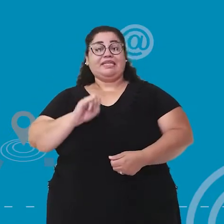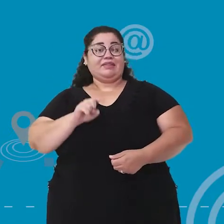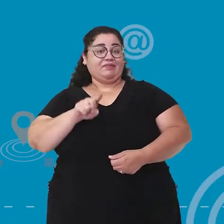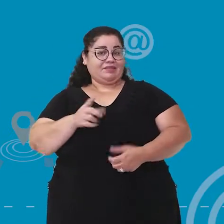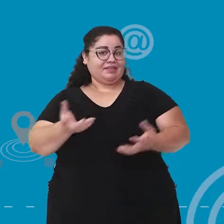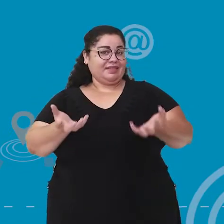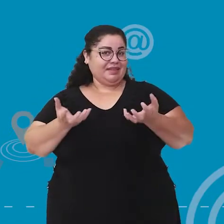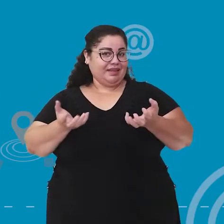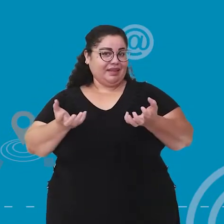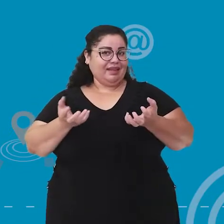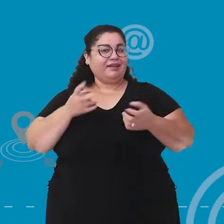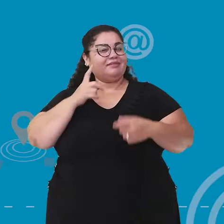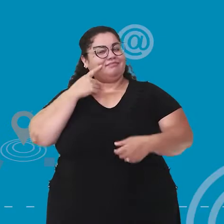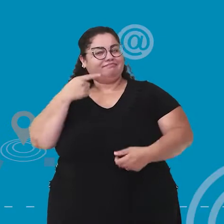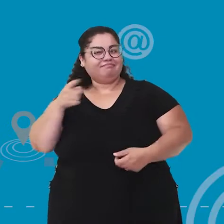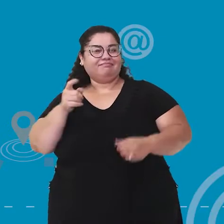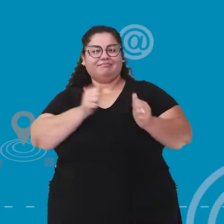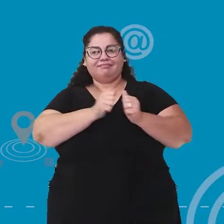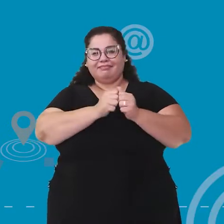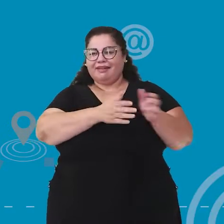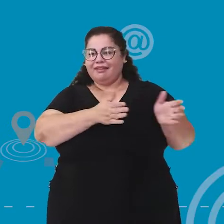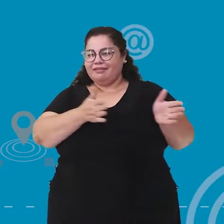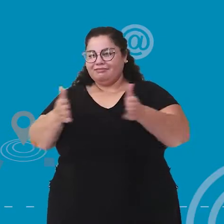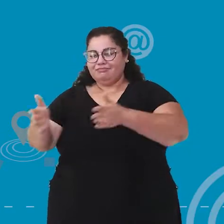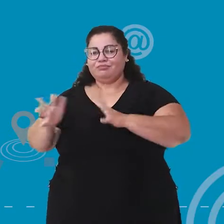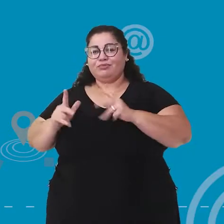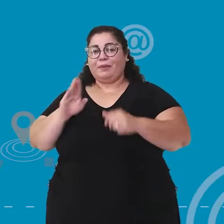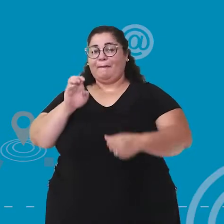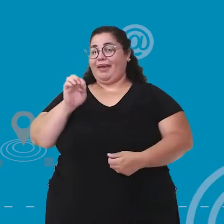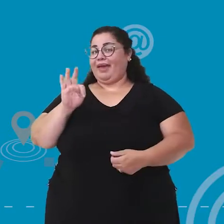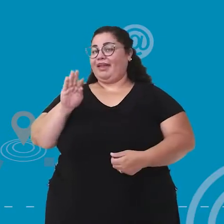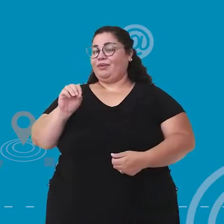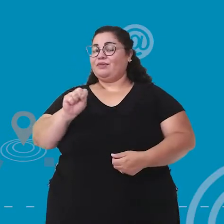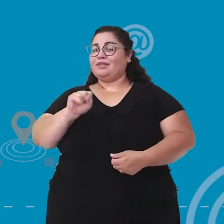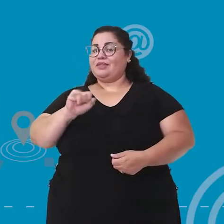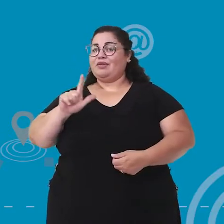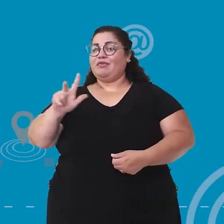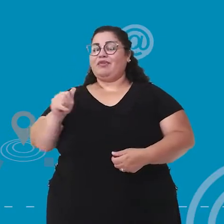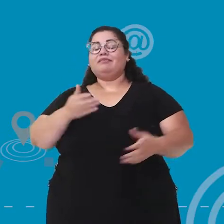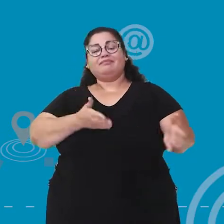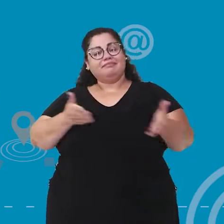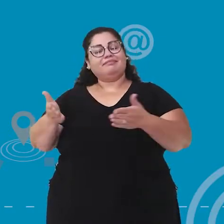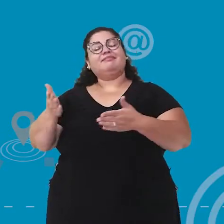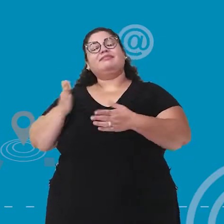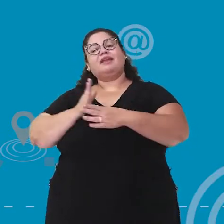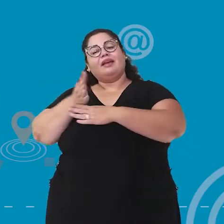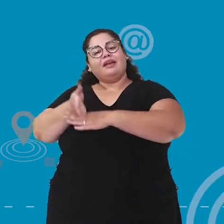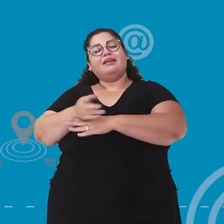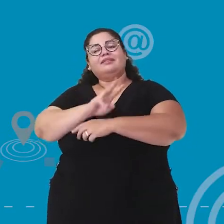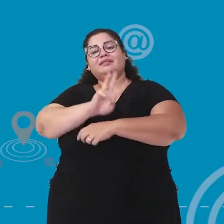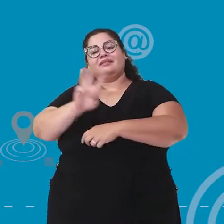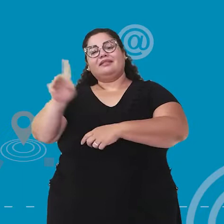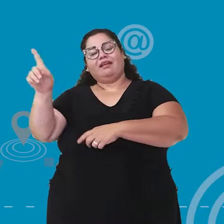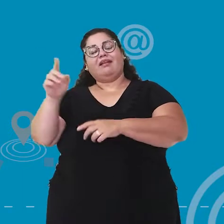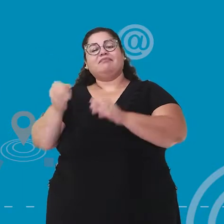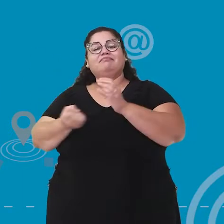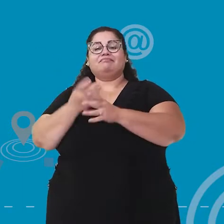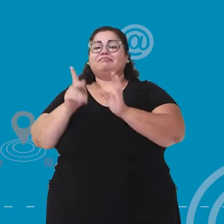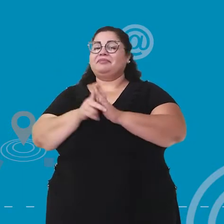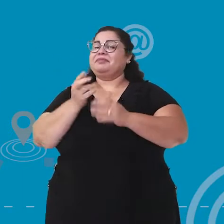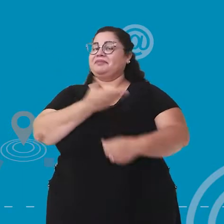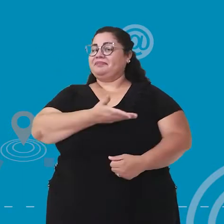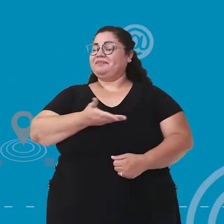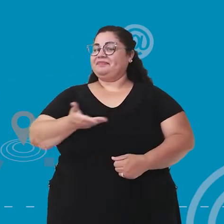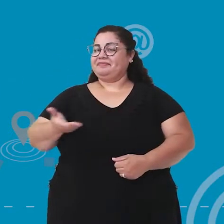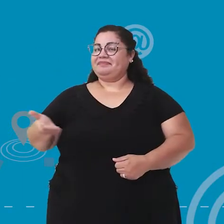quiser ir acompanhando o professor Beto Silva, te convidamos a acessar as páginas criadas por ele, que estão aí